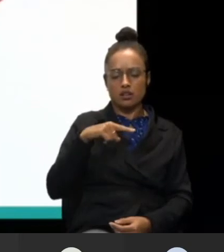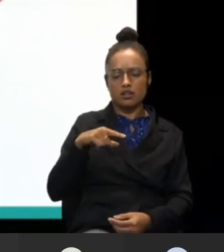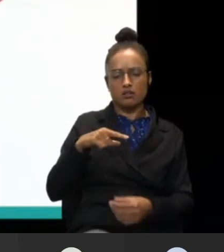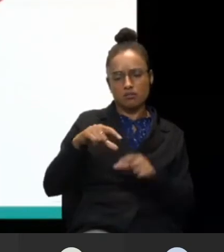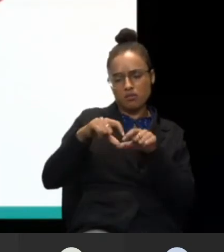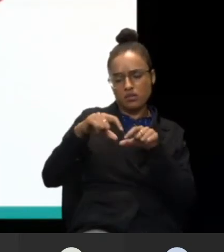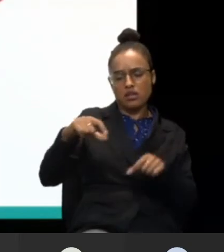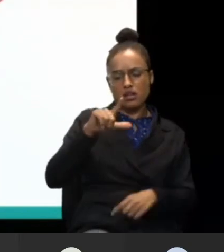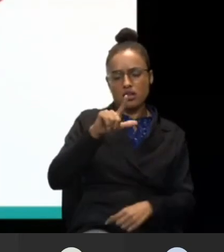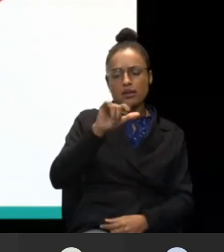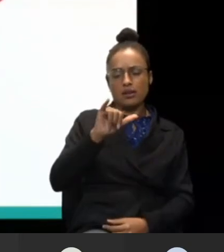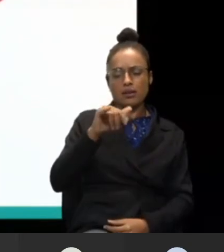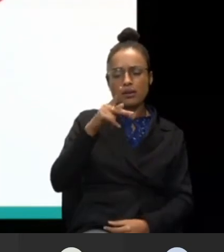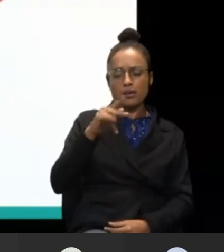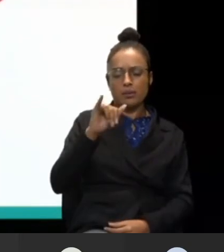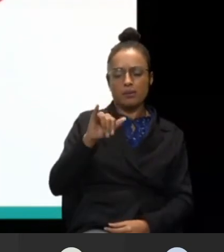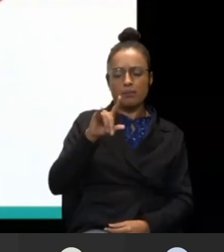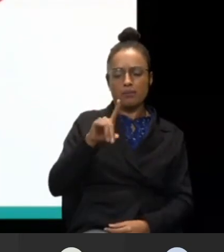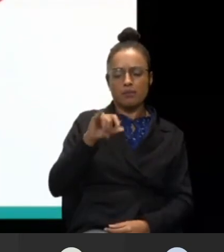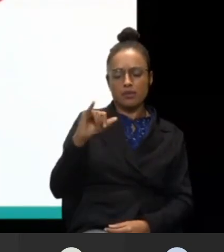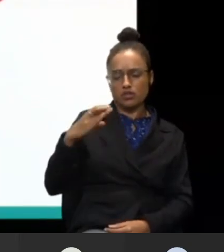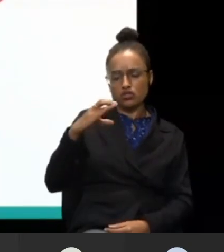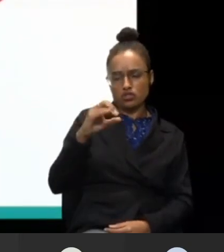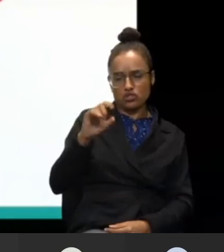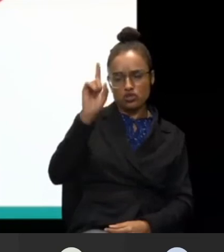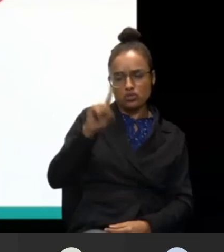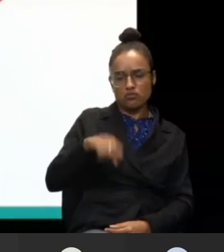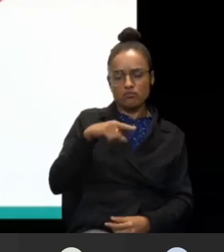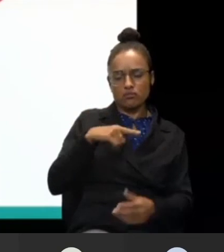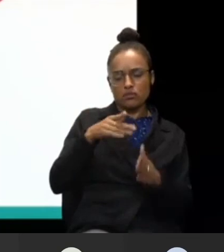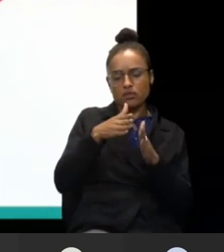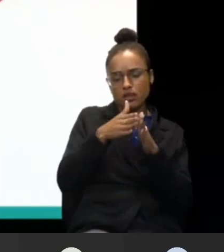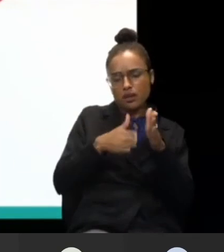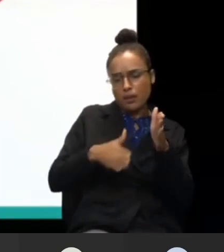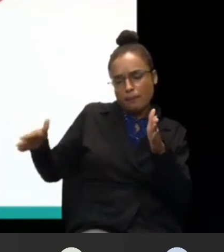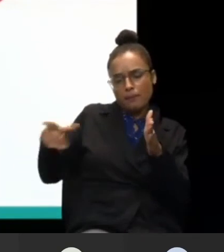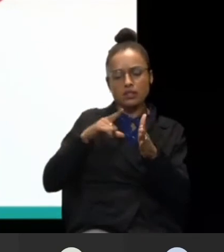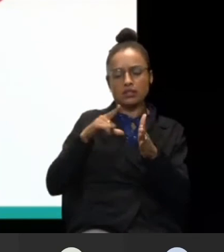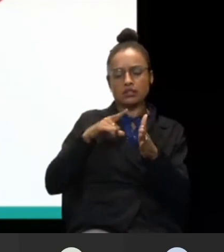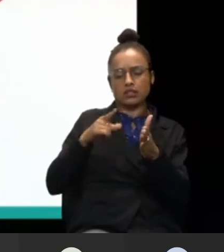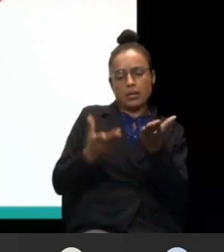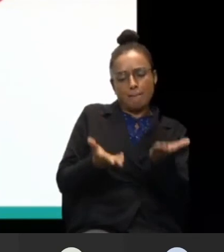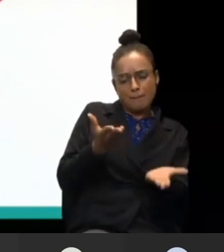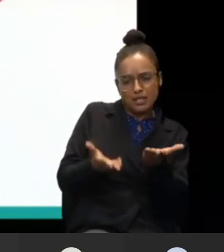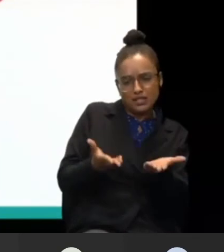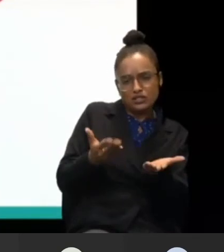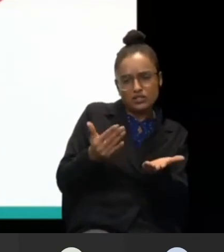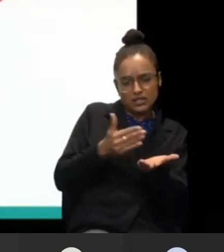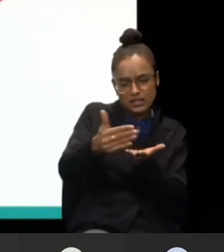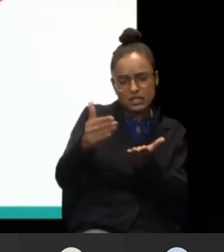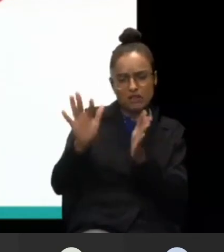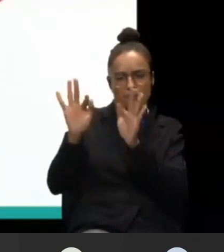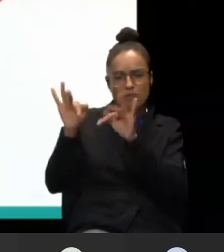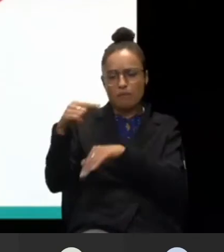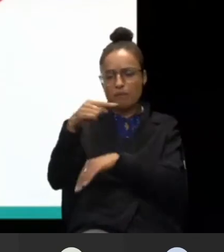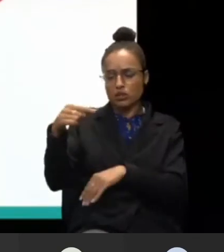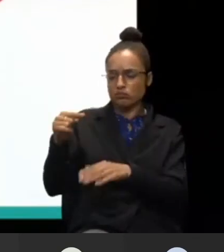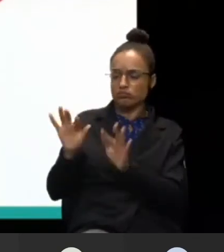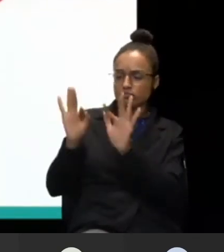a nossa fração lipídica, que é a diferença do peso final, do peso inicial, menos o peso final. É o que